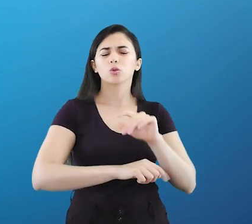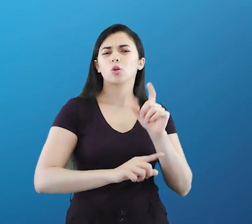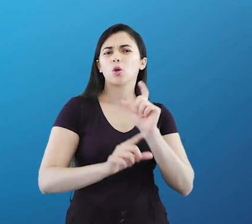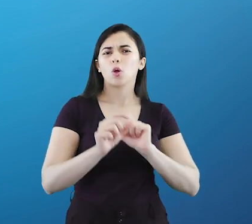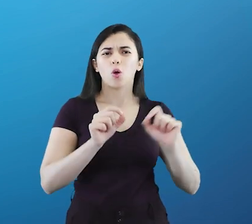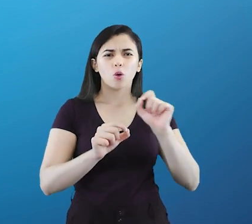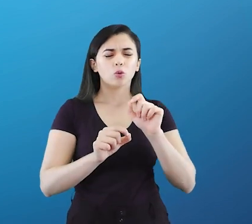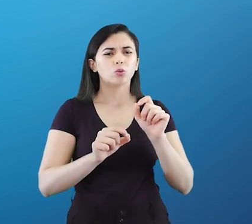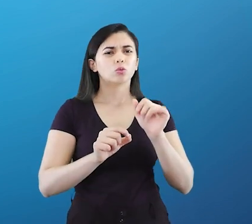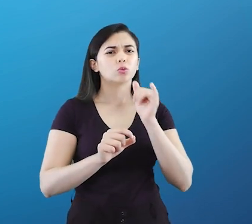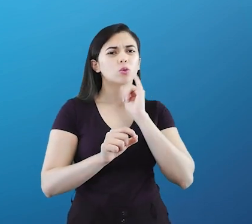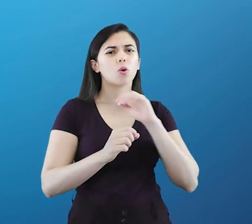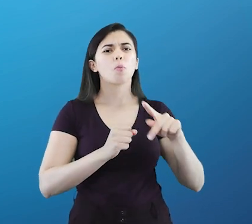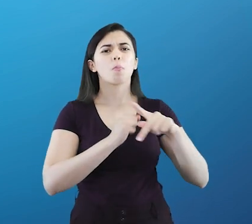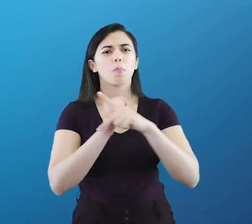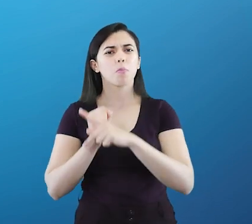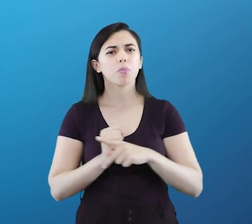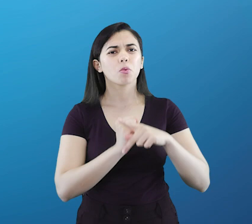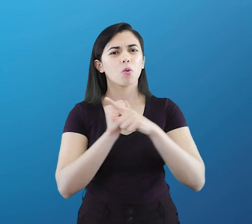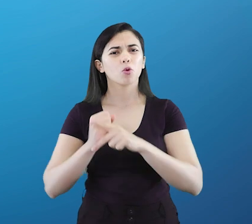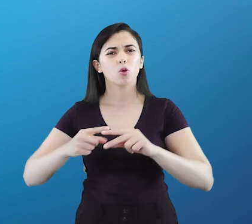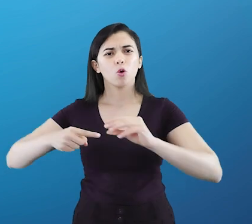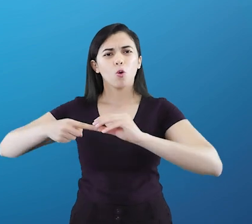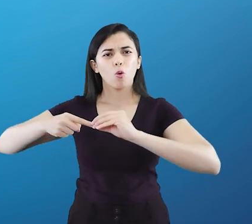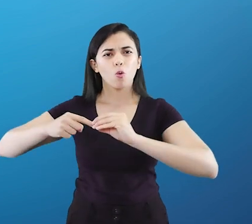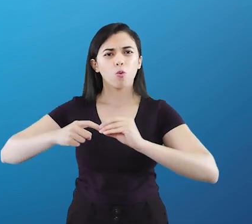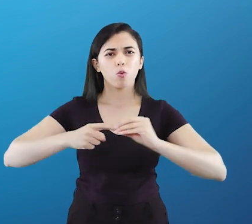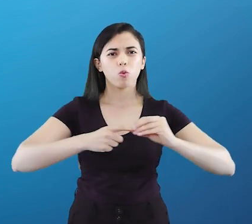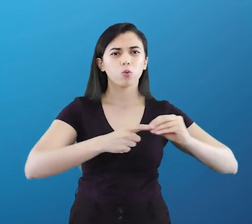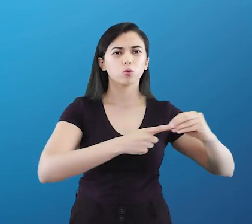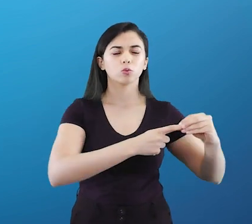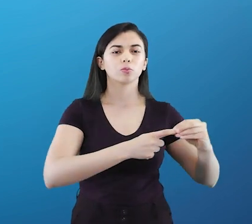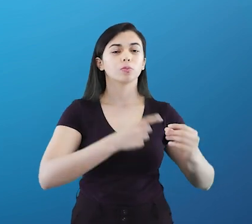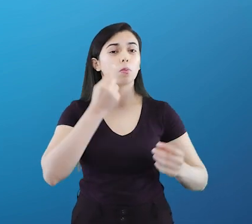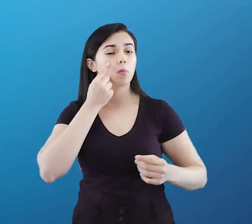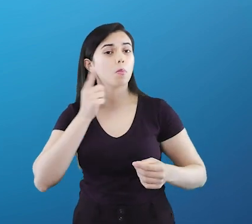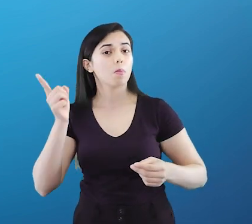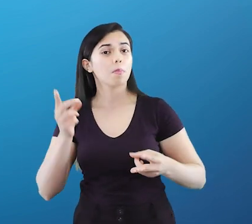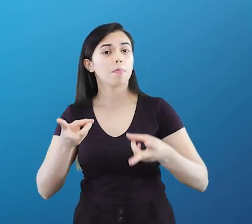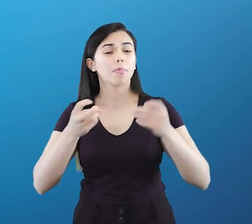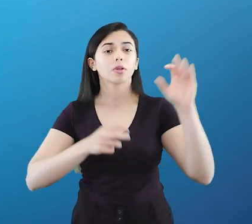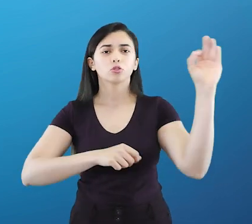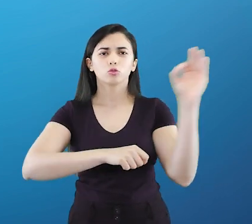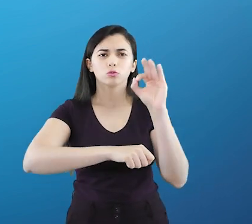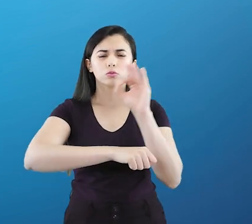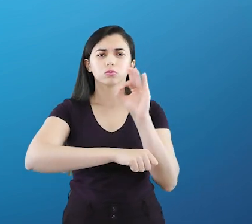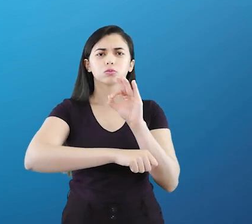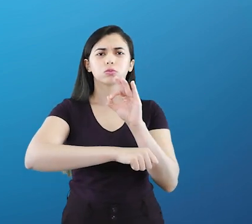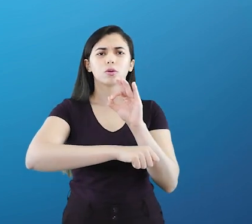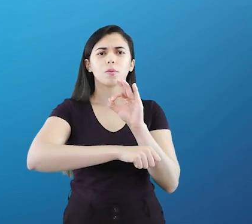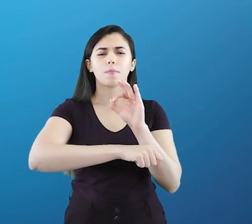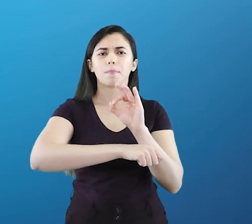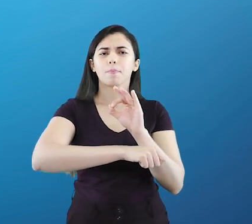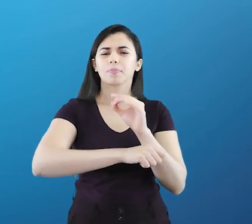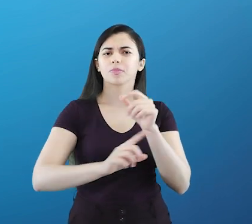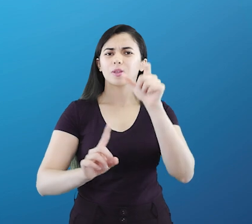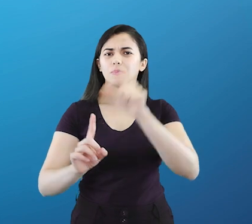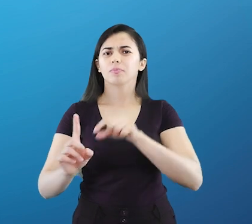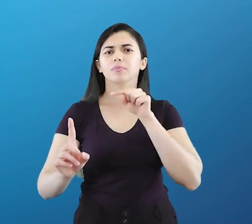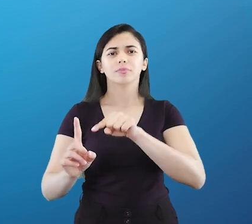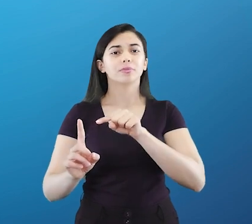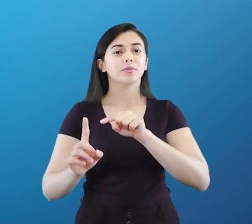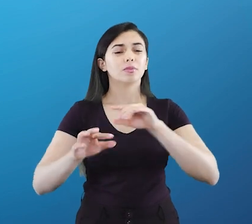parasita, chamado Plasmodium. Observe a imagem, nós temos um mosquito com esse parasita, infectando a pessoa.